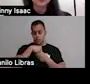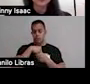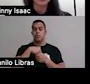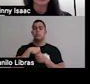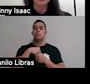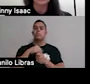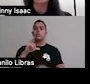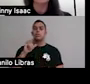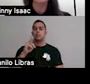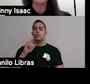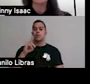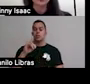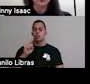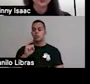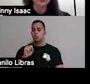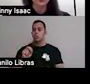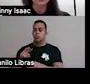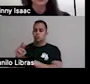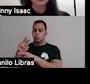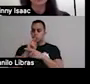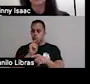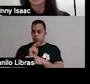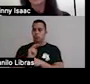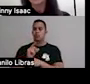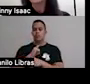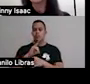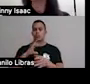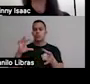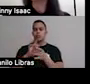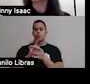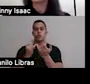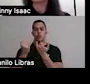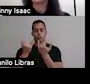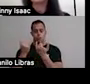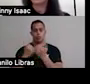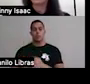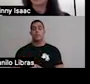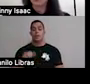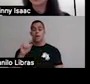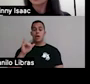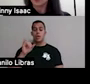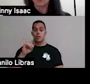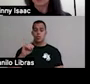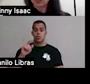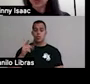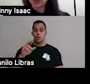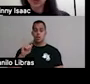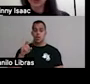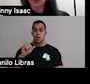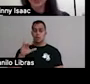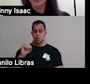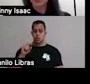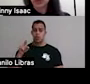né, de componentes que vão atuar em diversas vias de sinalização. Esses ácidos graxos, eles são incorporados, né, ao longo do